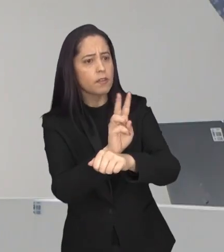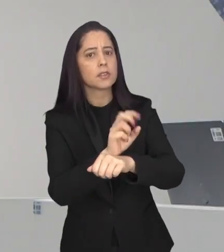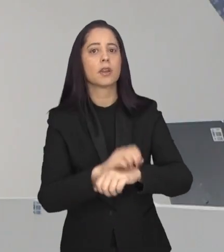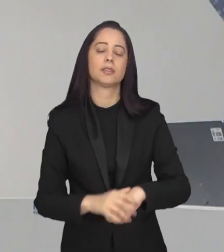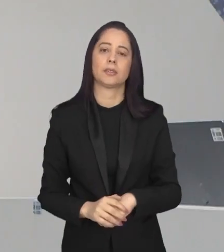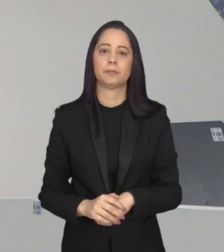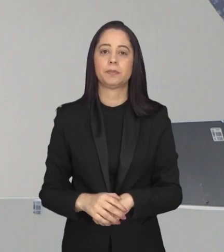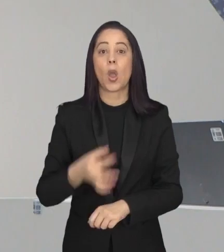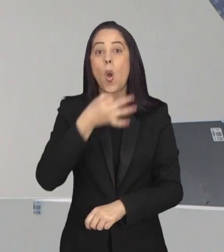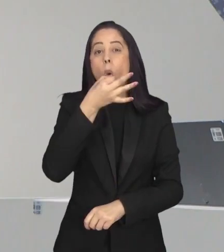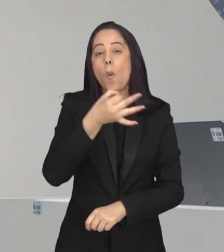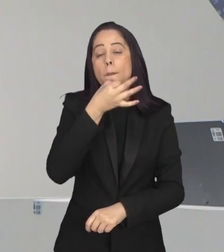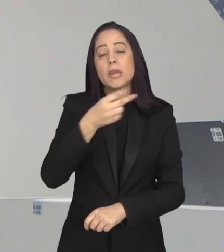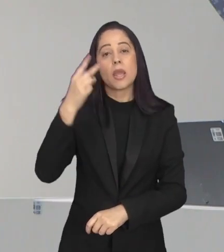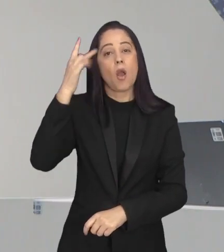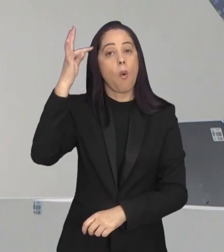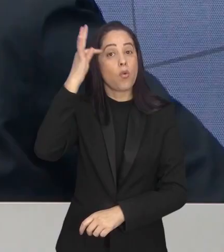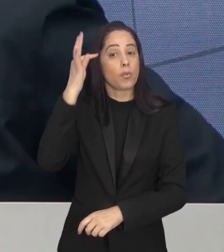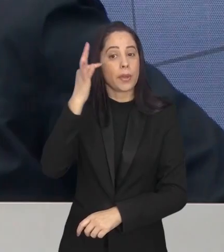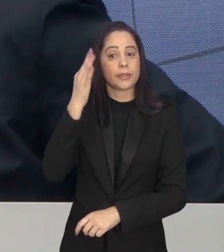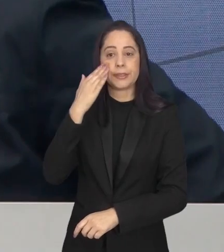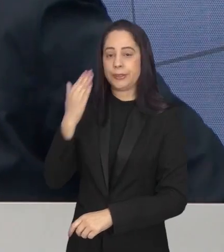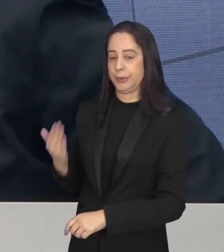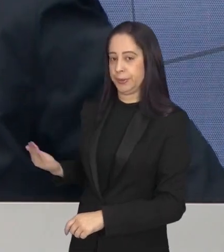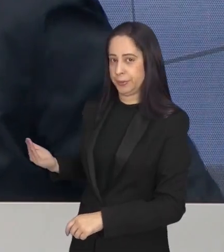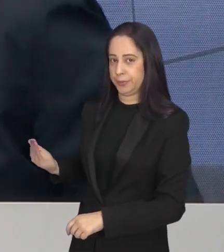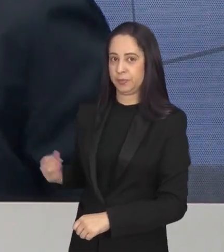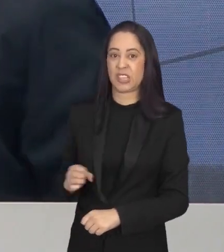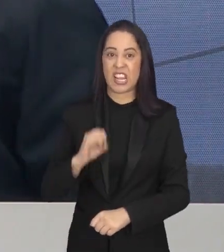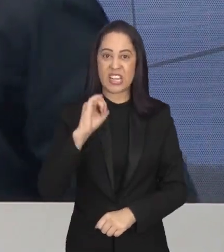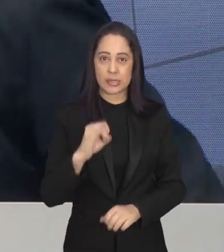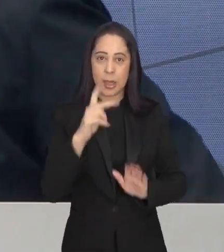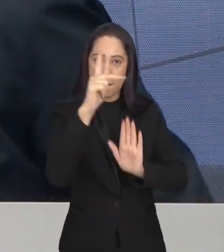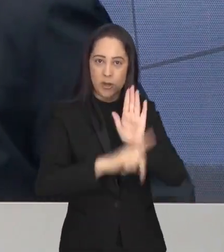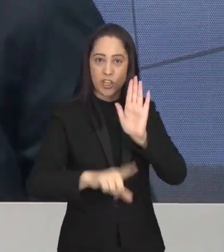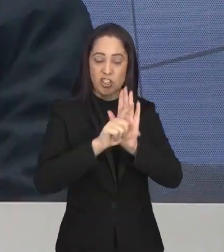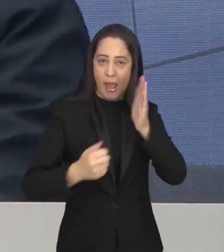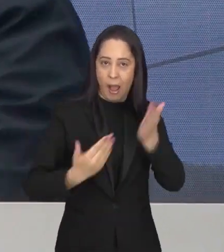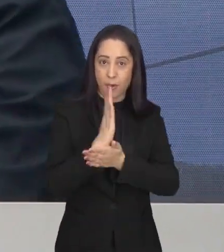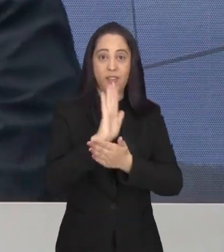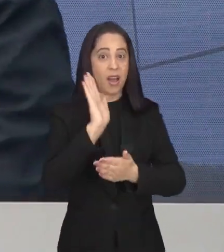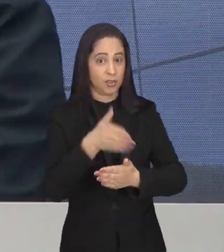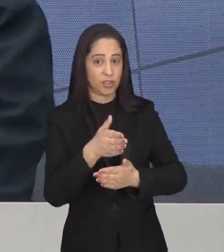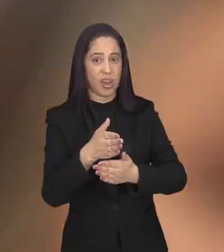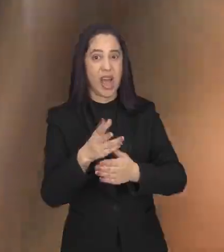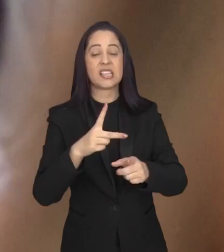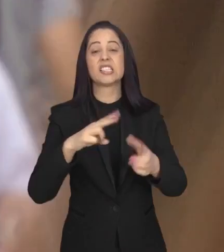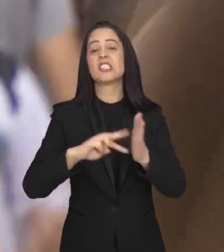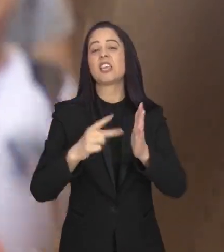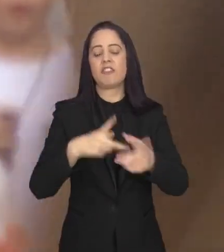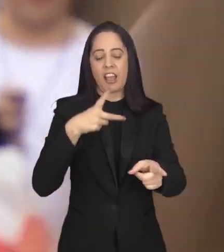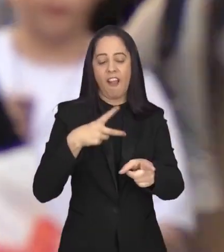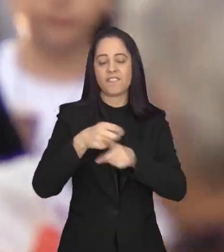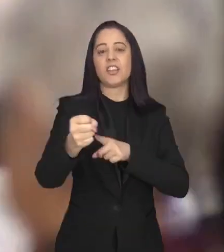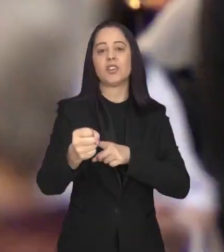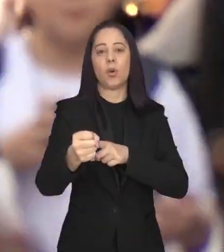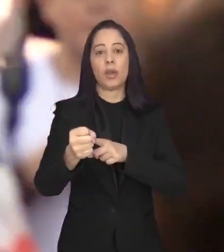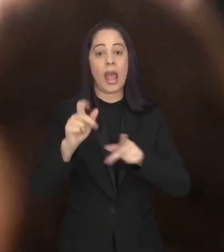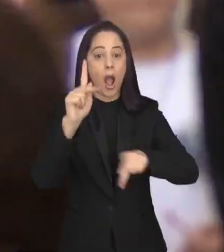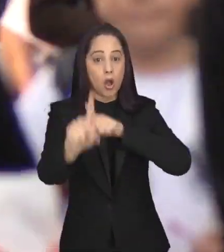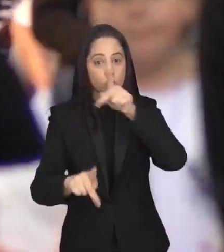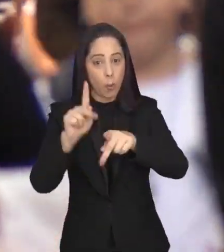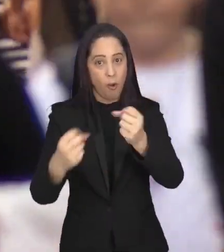Para o vereador Tomás, autor do projeto, a aprovação da matéria é uma vitória para todos. Com o apoio da